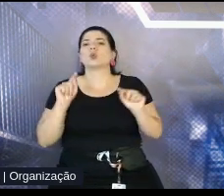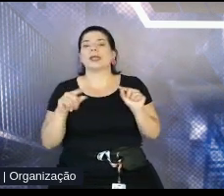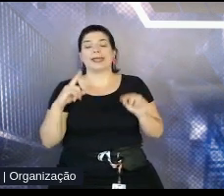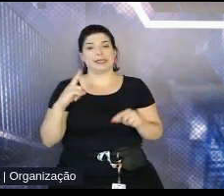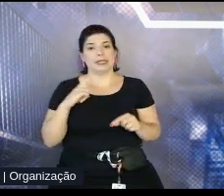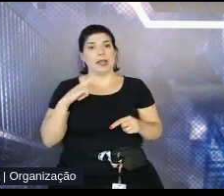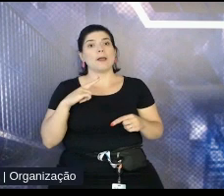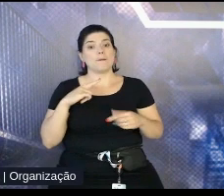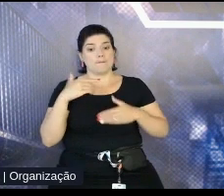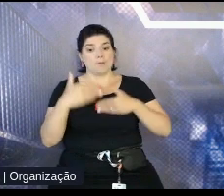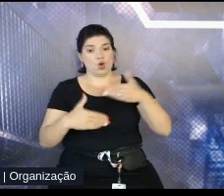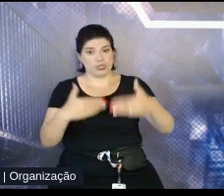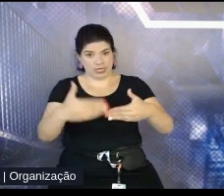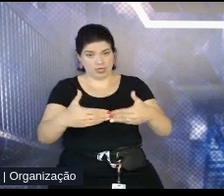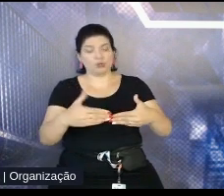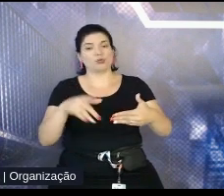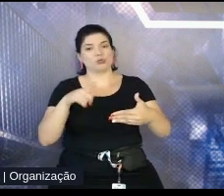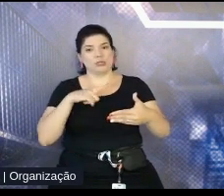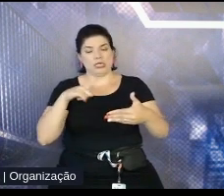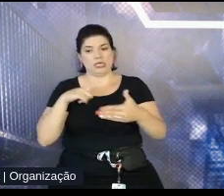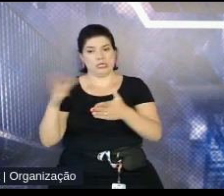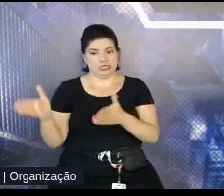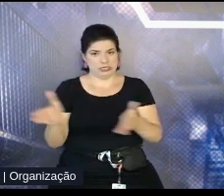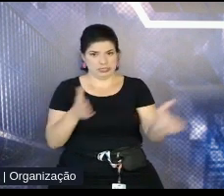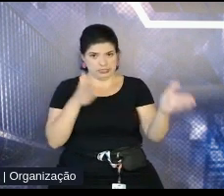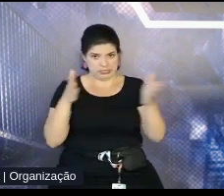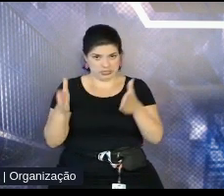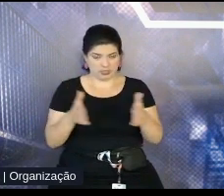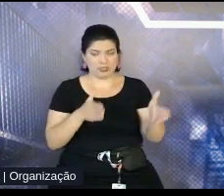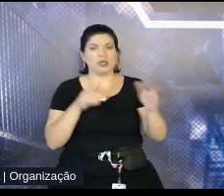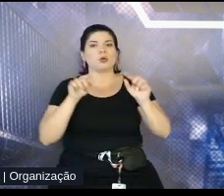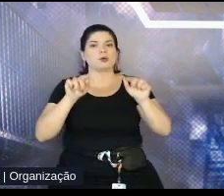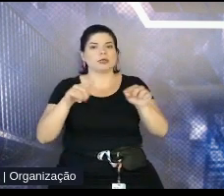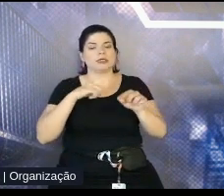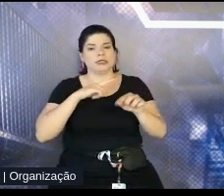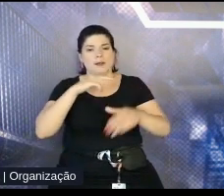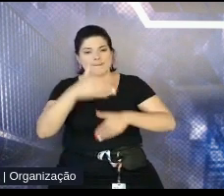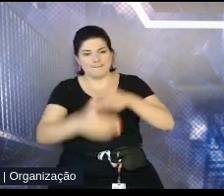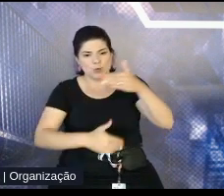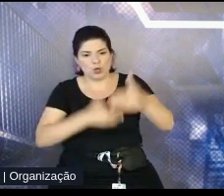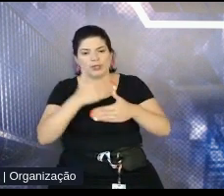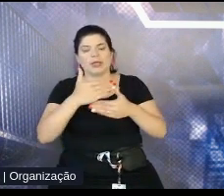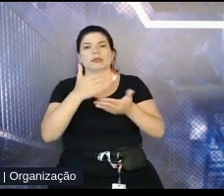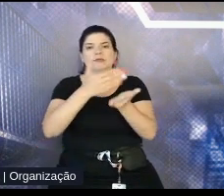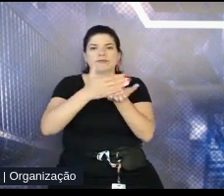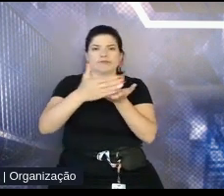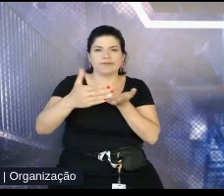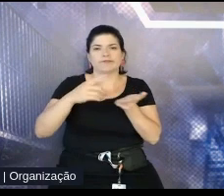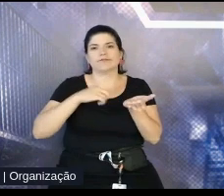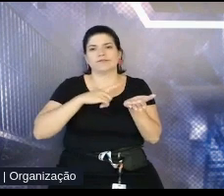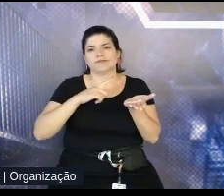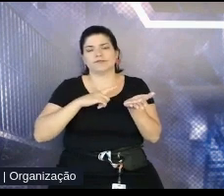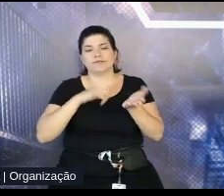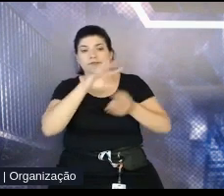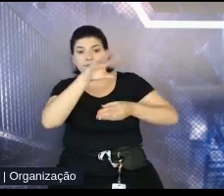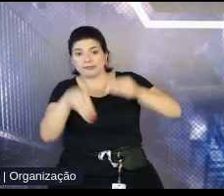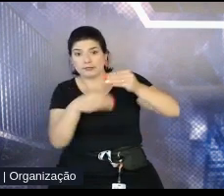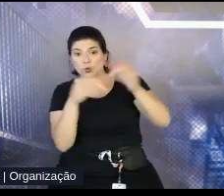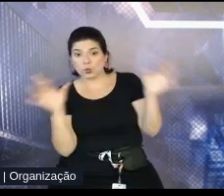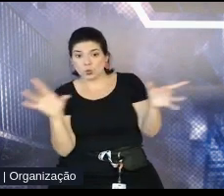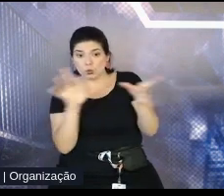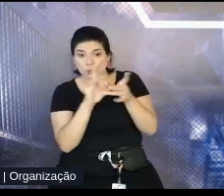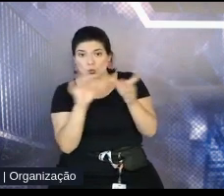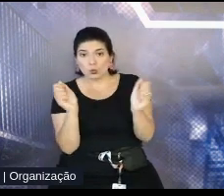processos esteiras, né, de integração contínua, ter processos de CI e CD ali, todos integrados, e você